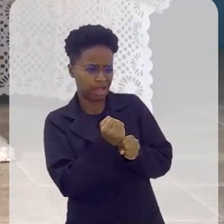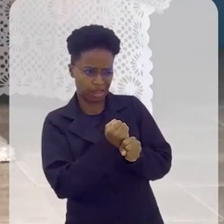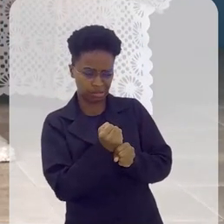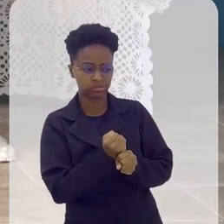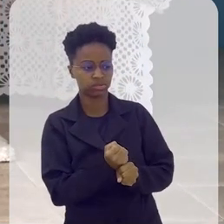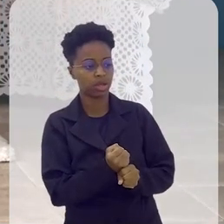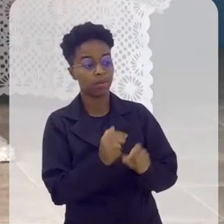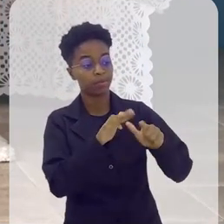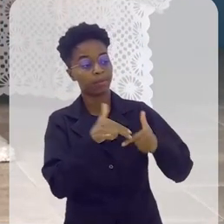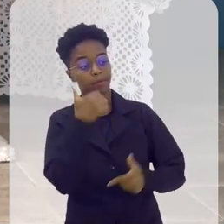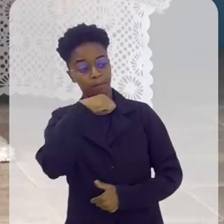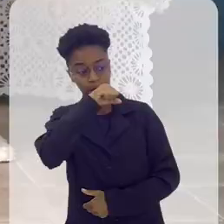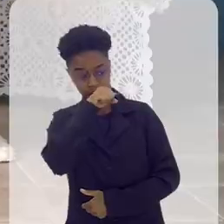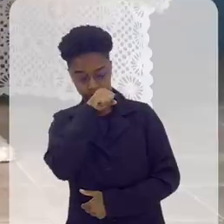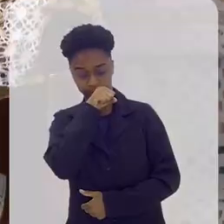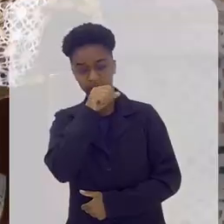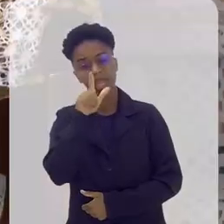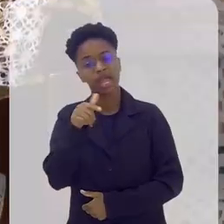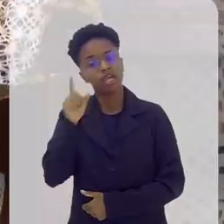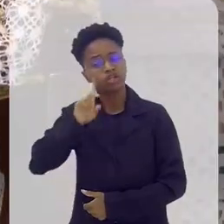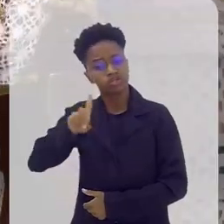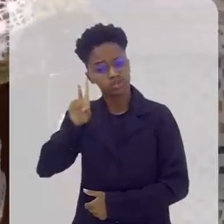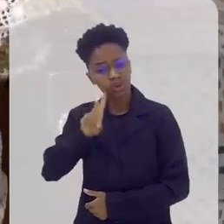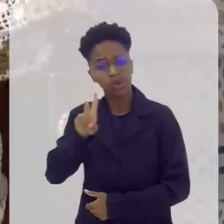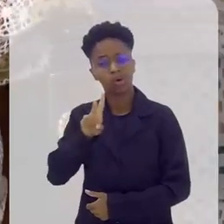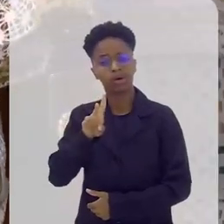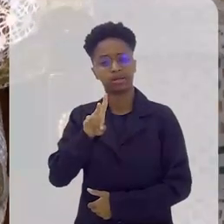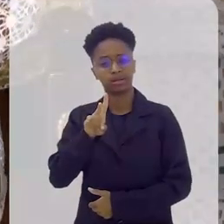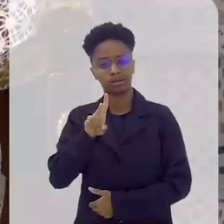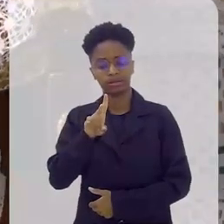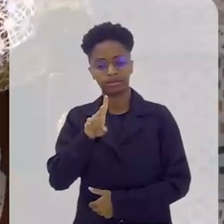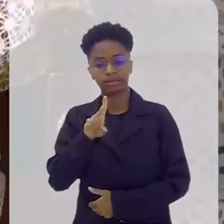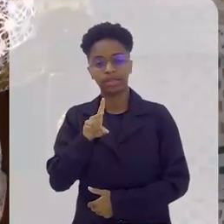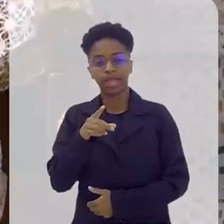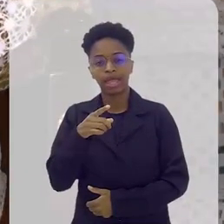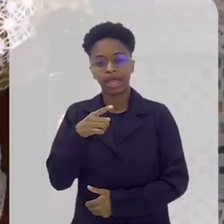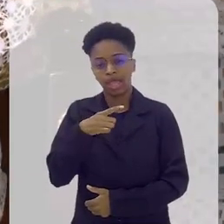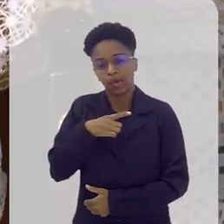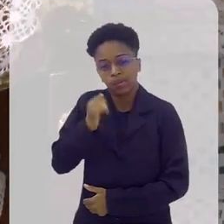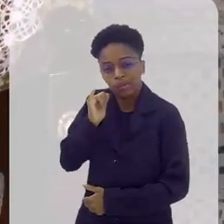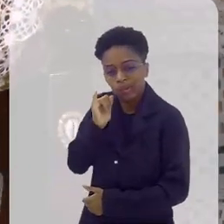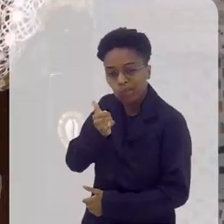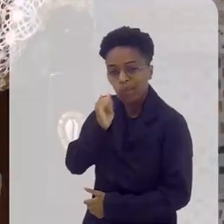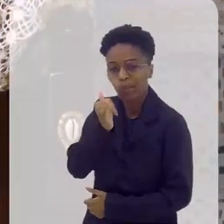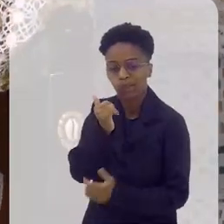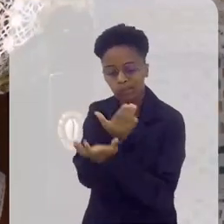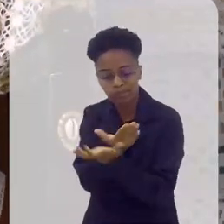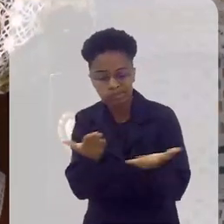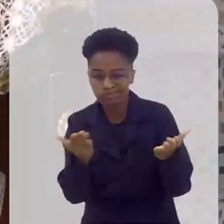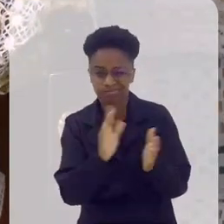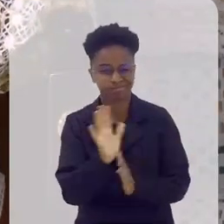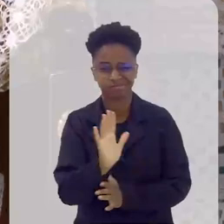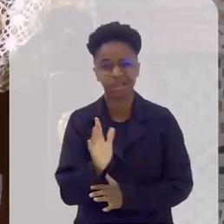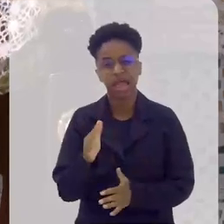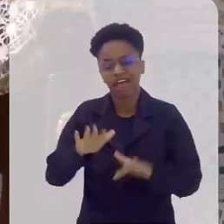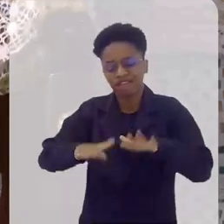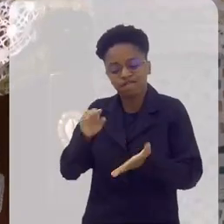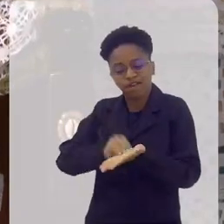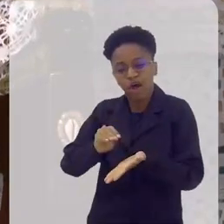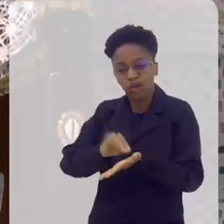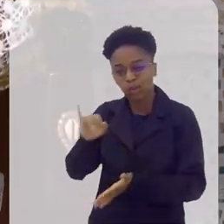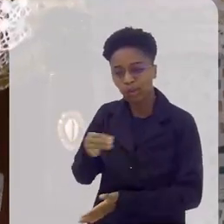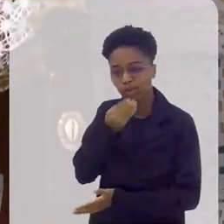muitos anos, a partir da minha mãe. É uma história que eu considero bonita, eu não costumo dizer, contar para todo mundo, por falta